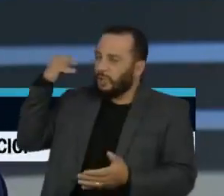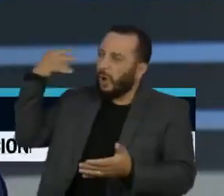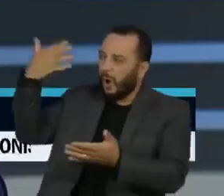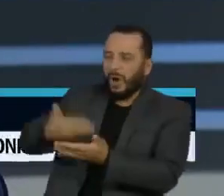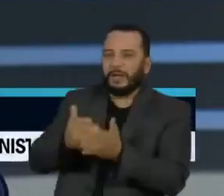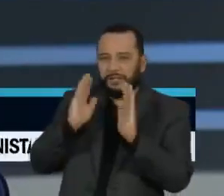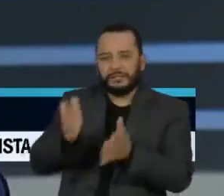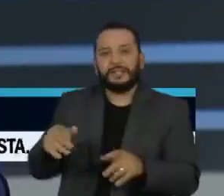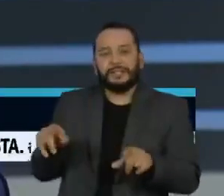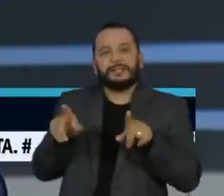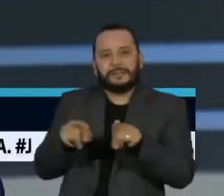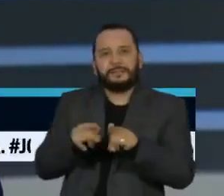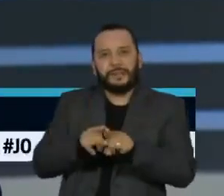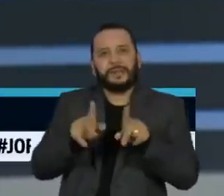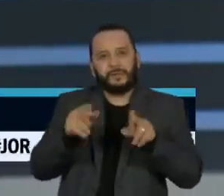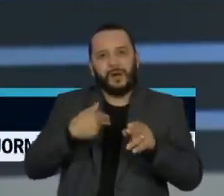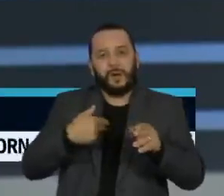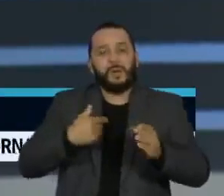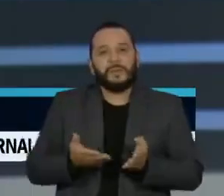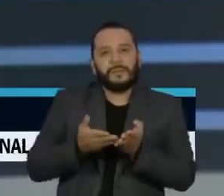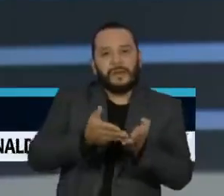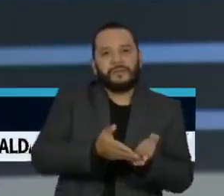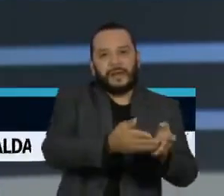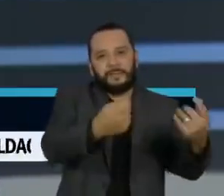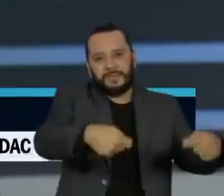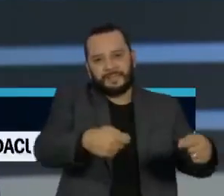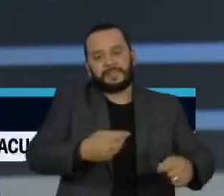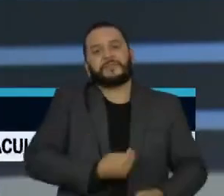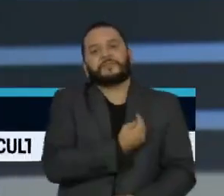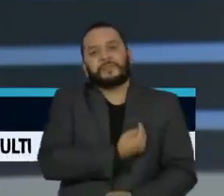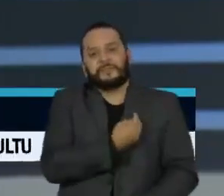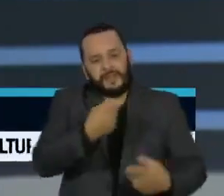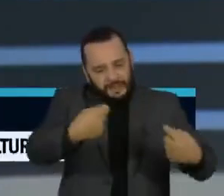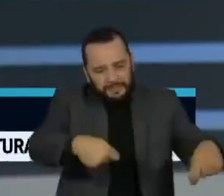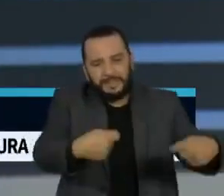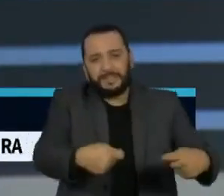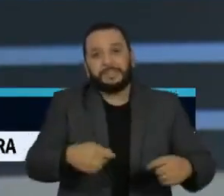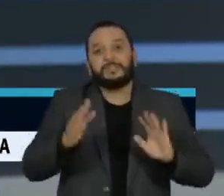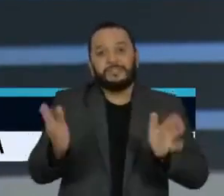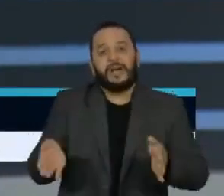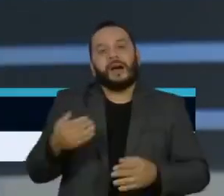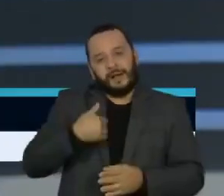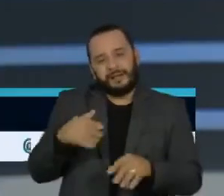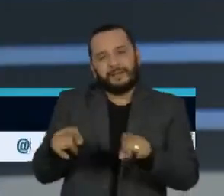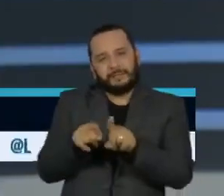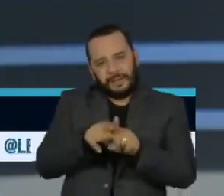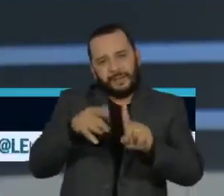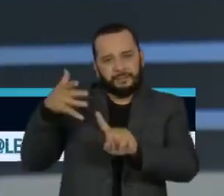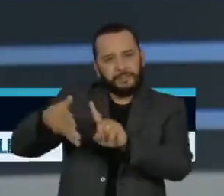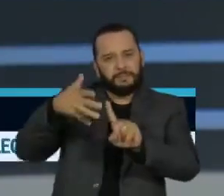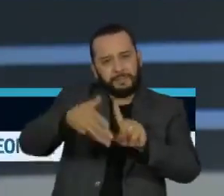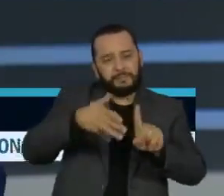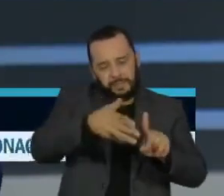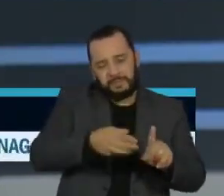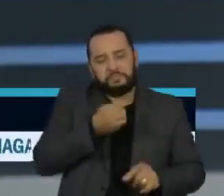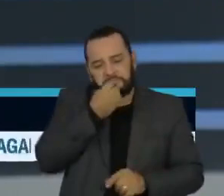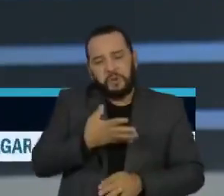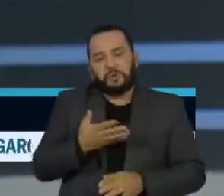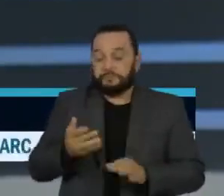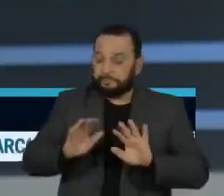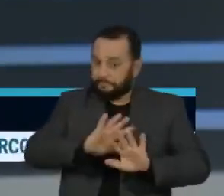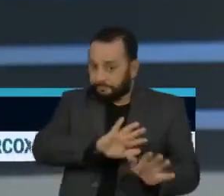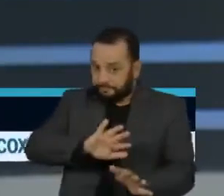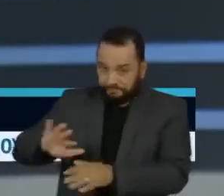aquele navegar é preciso viver não é preciso 1973 quando ele foi anticandidato um célebre discurso também o Baleia Rossi é